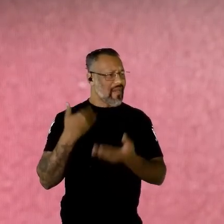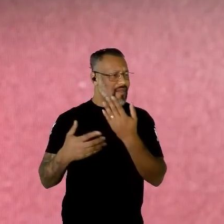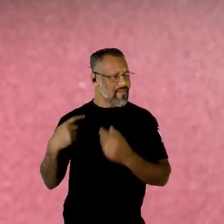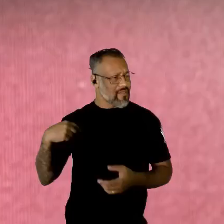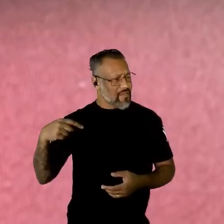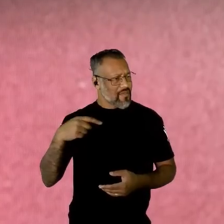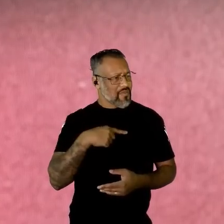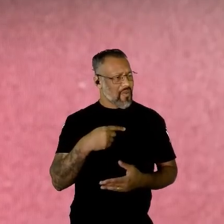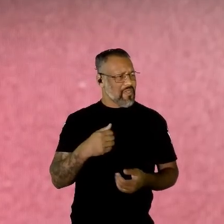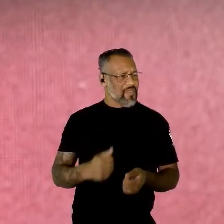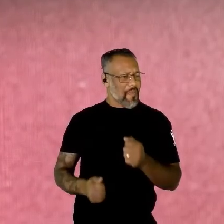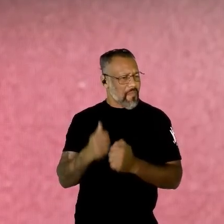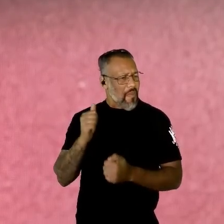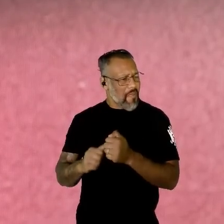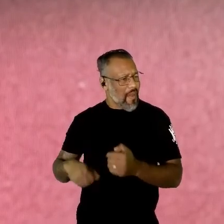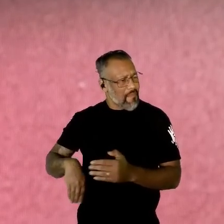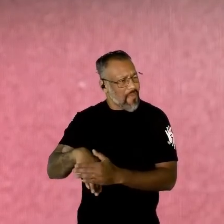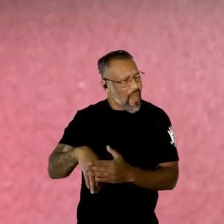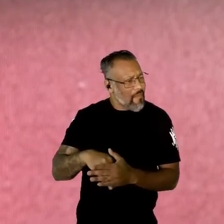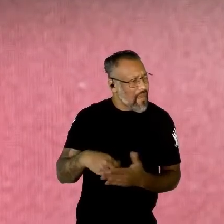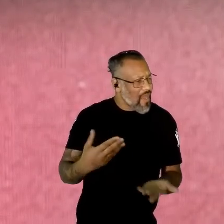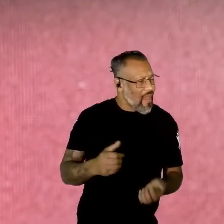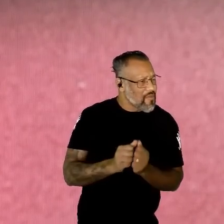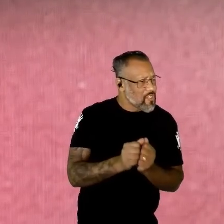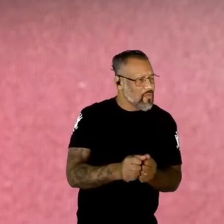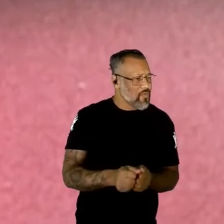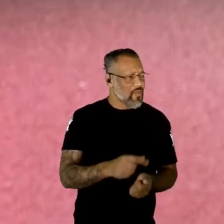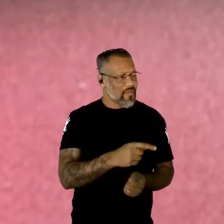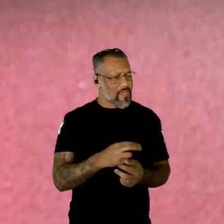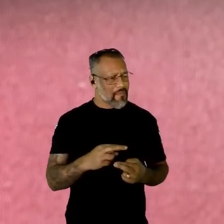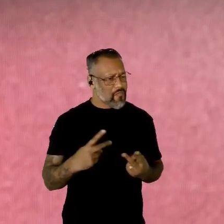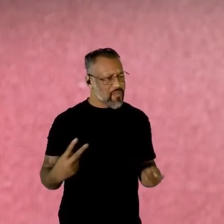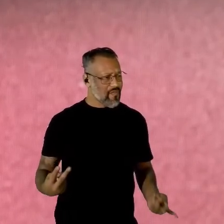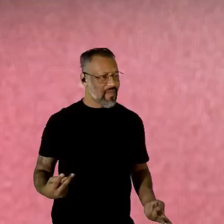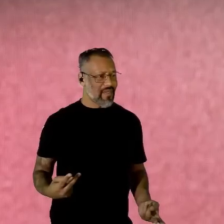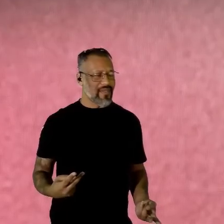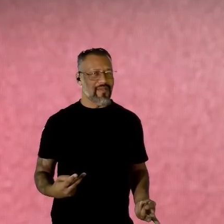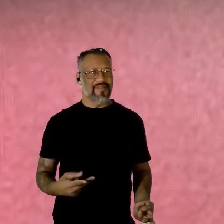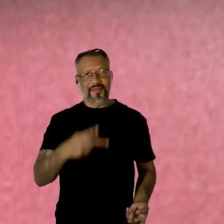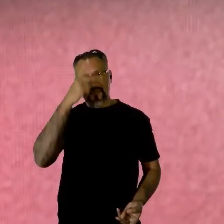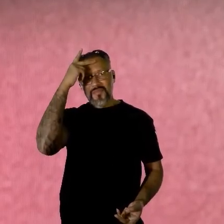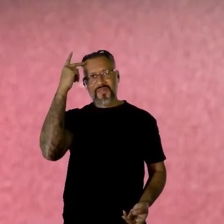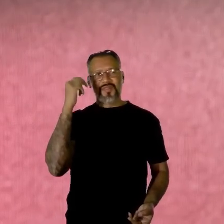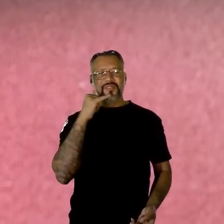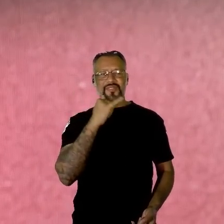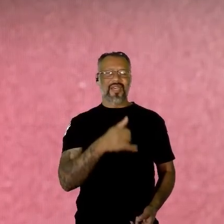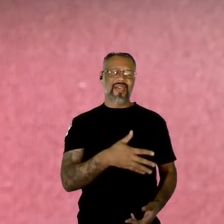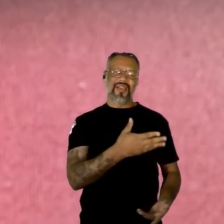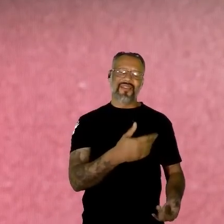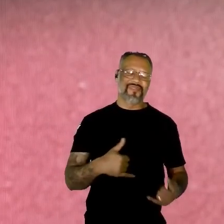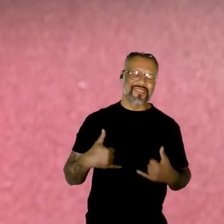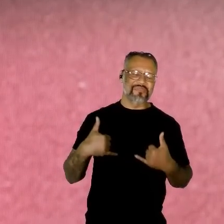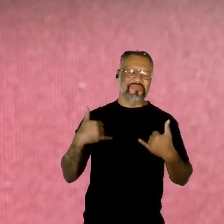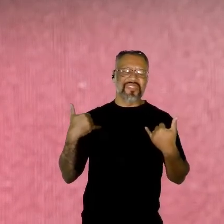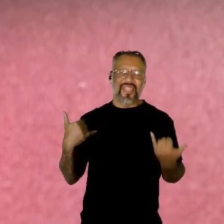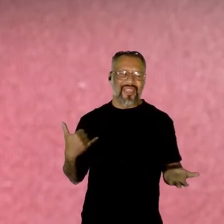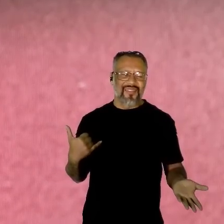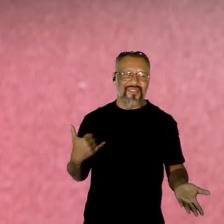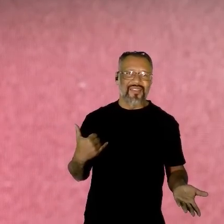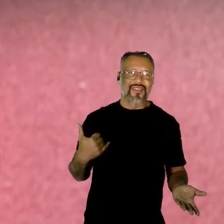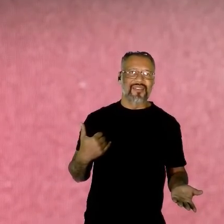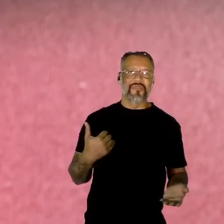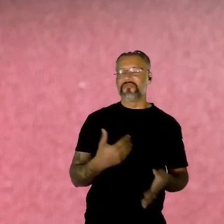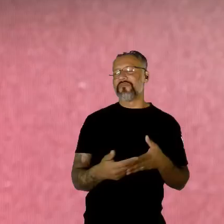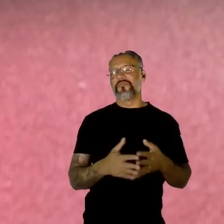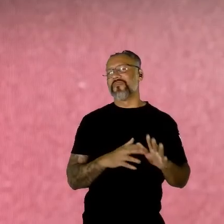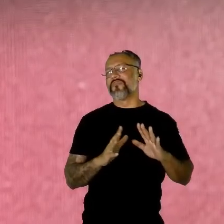estudamos juntos você não é o mesmo Alguns vão dizer que você tá enjoado Alguns vão dizer que você tá exibido Mas não tem problema a verdade é que